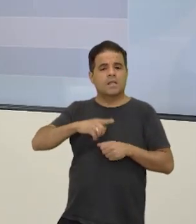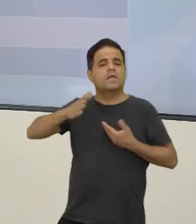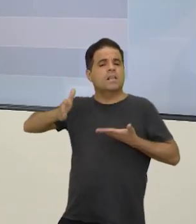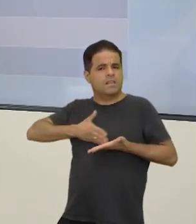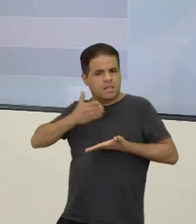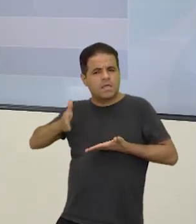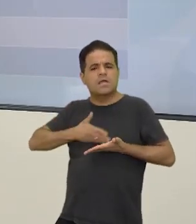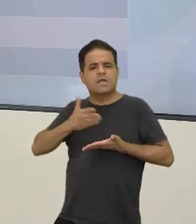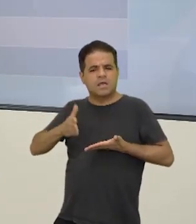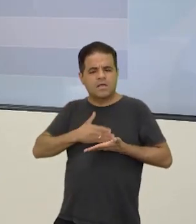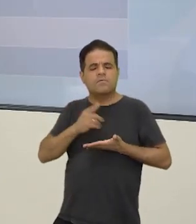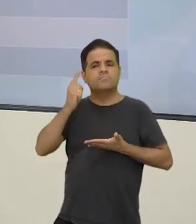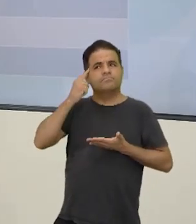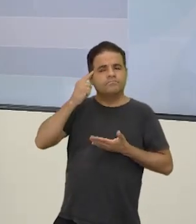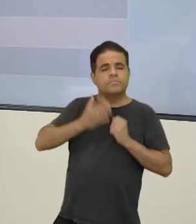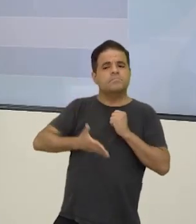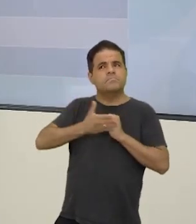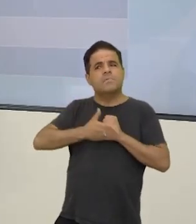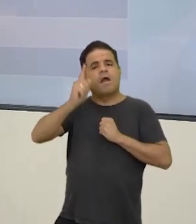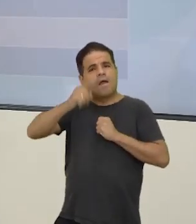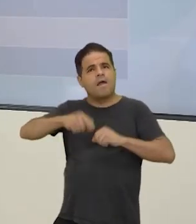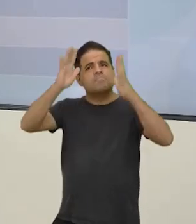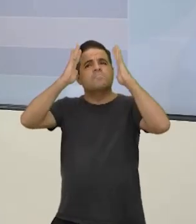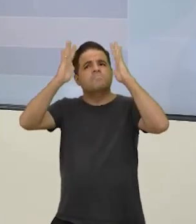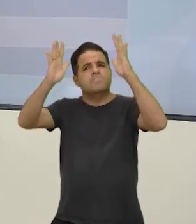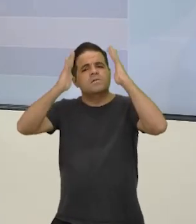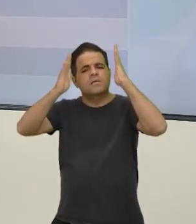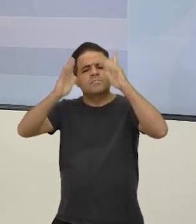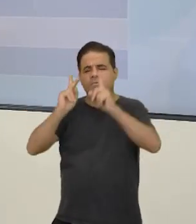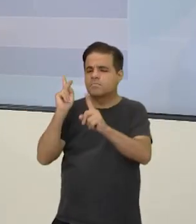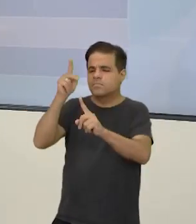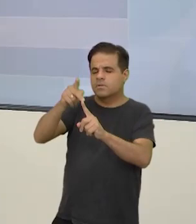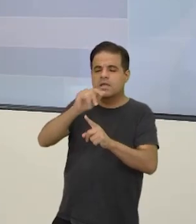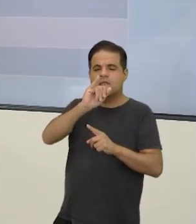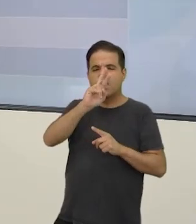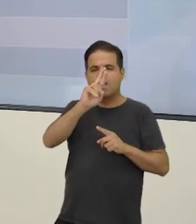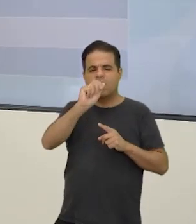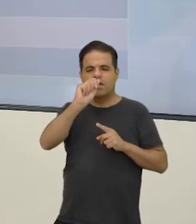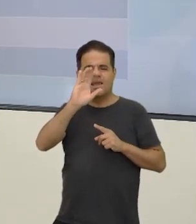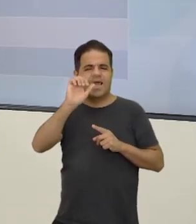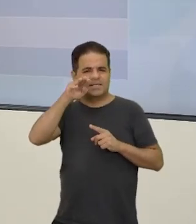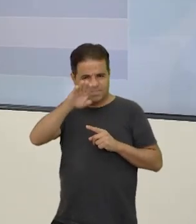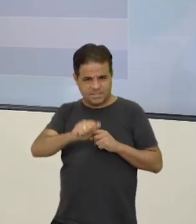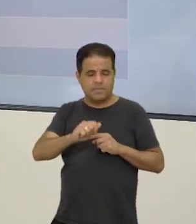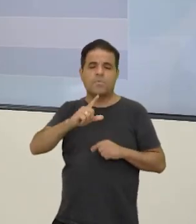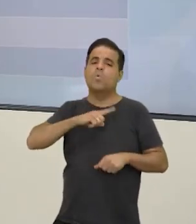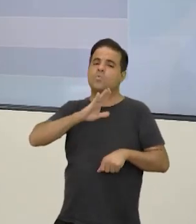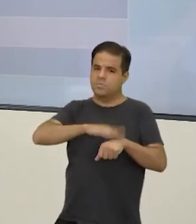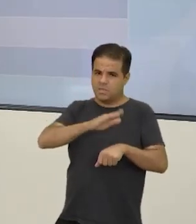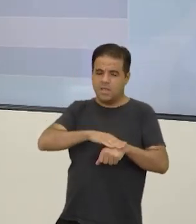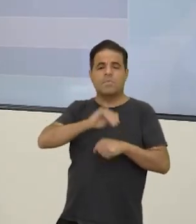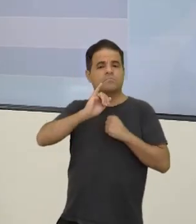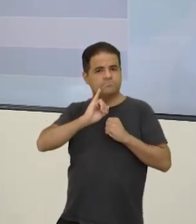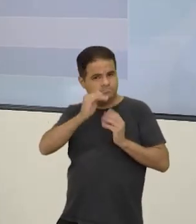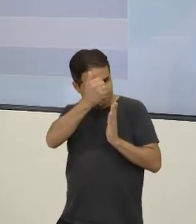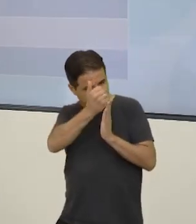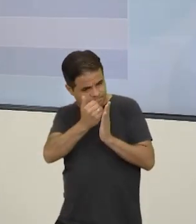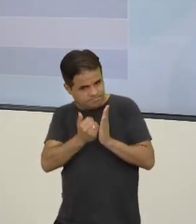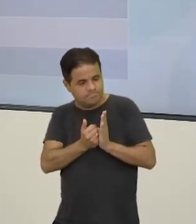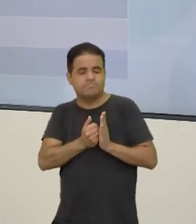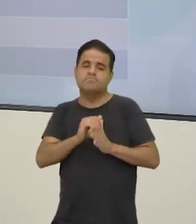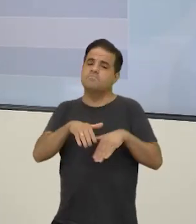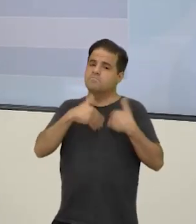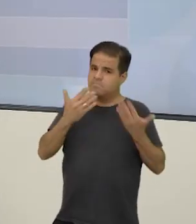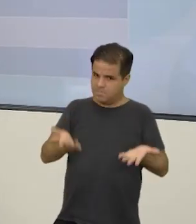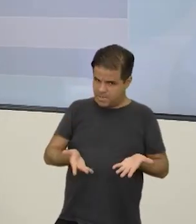livros em que basicamente é pensamento de personagem. No caso de Iracema, o tempo é cronológico, mas